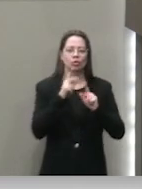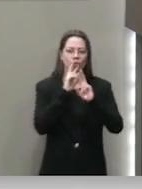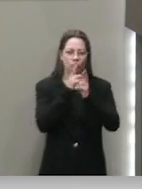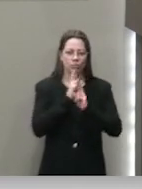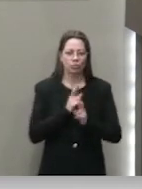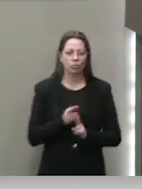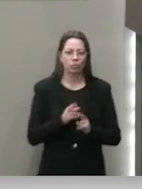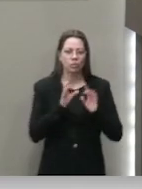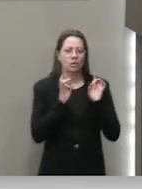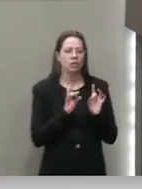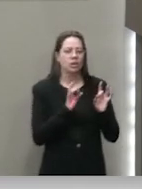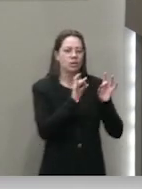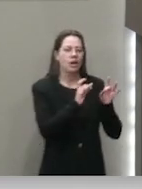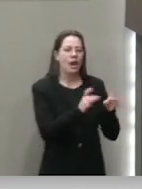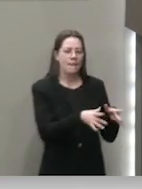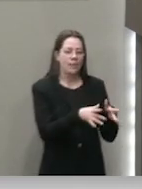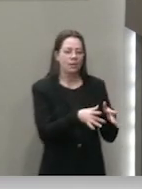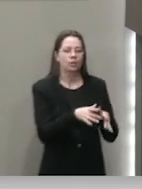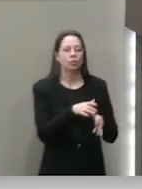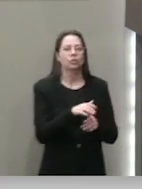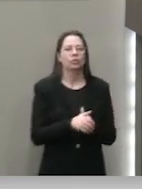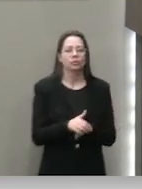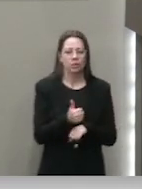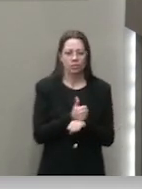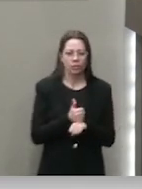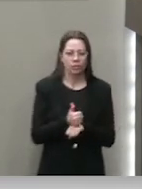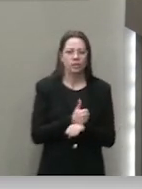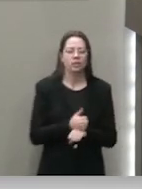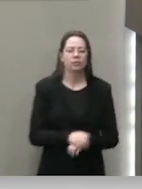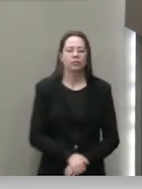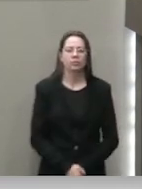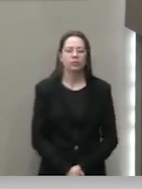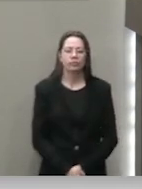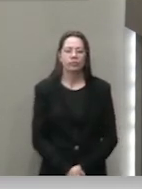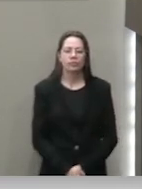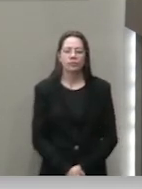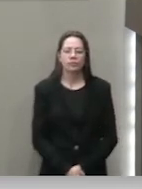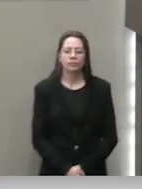no abandono desta profissão.